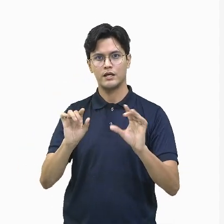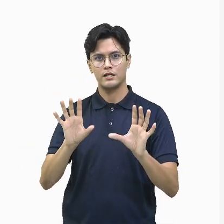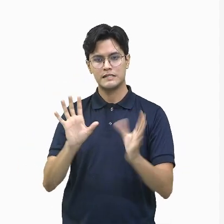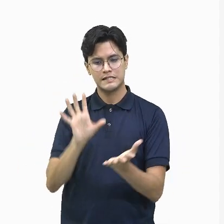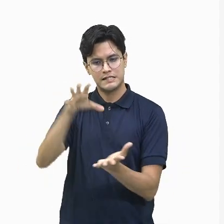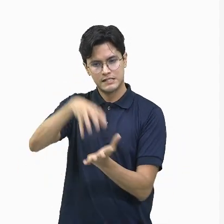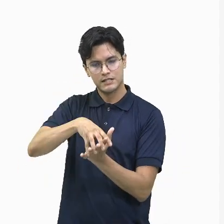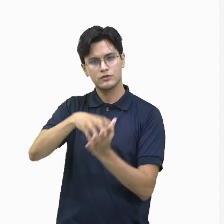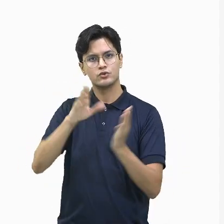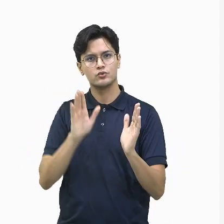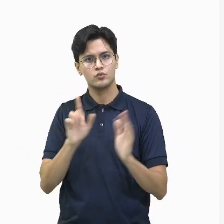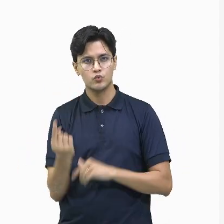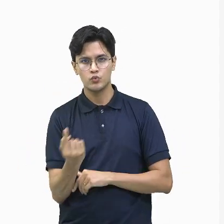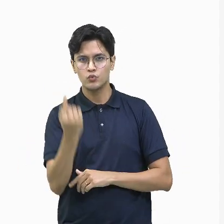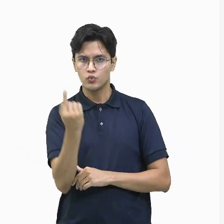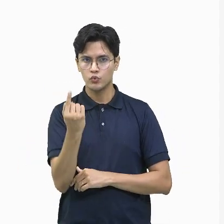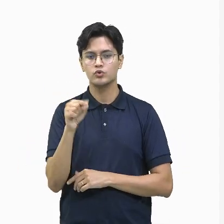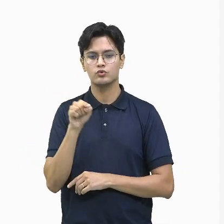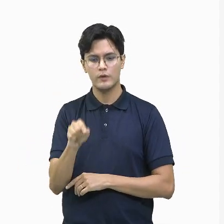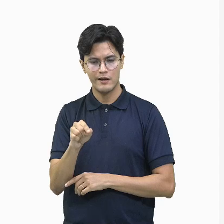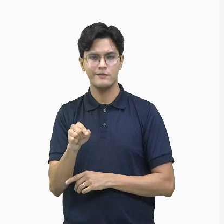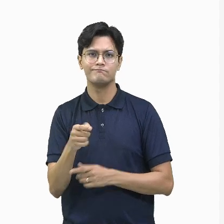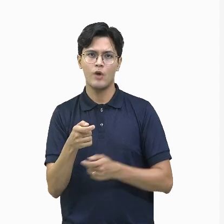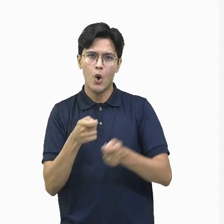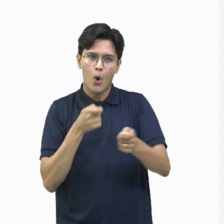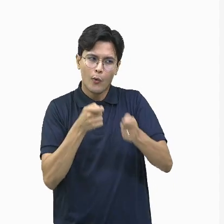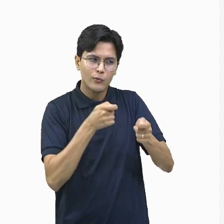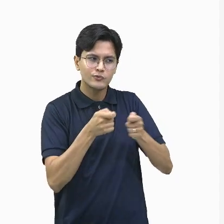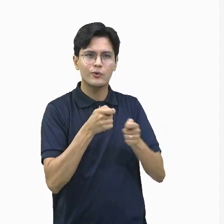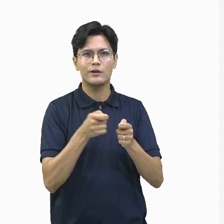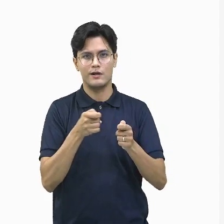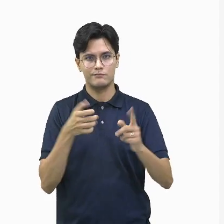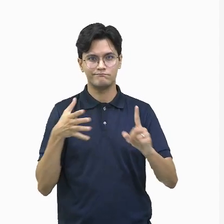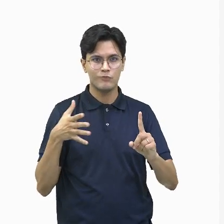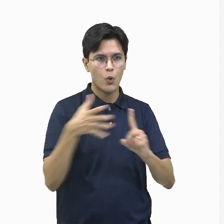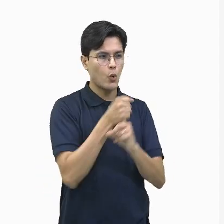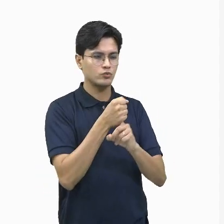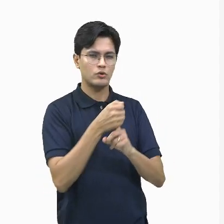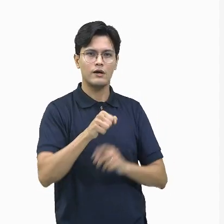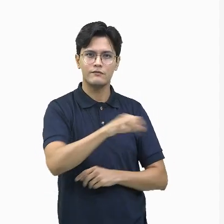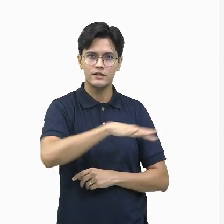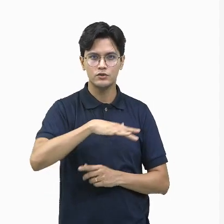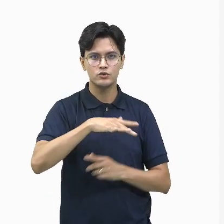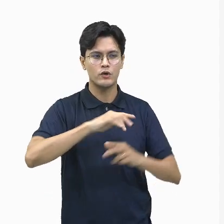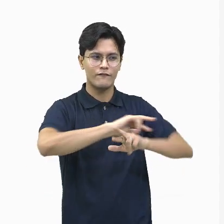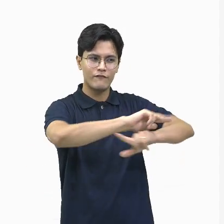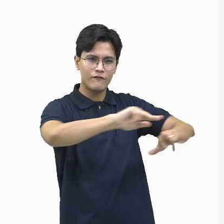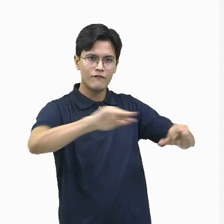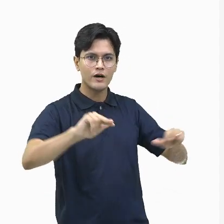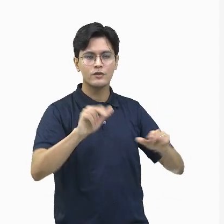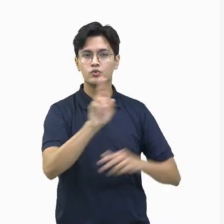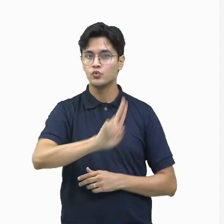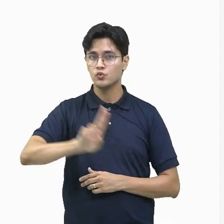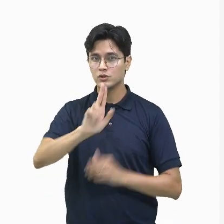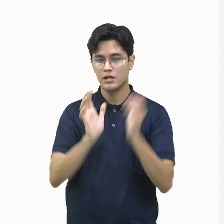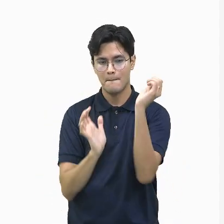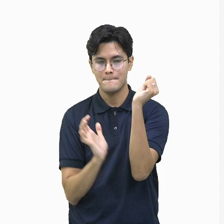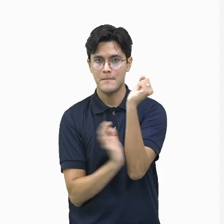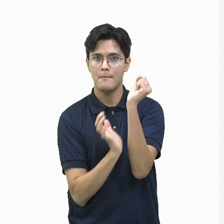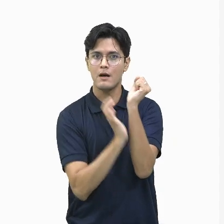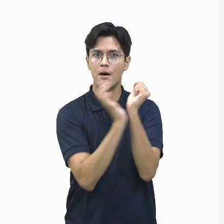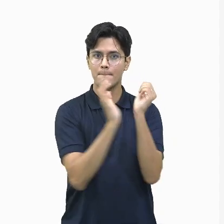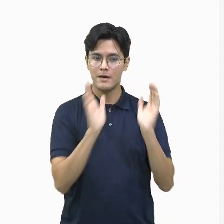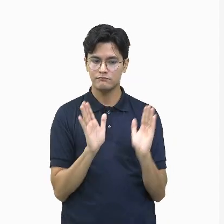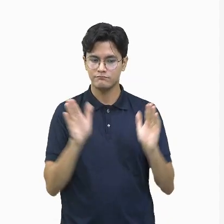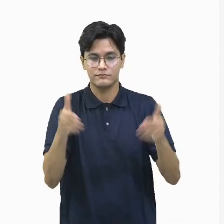vários territórios através de uma burocracia centralizada. Você tinha